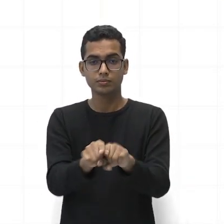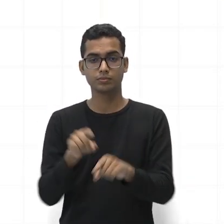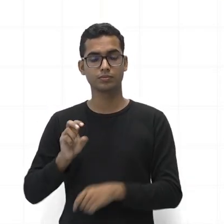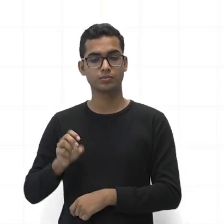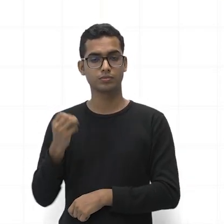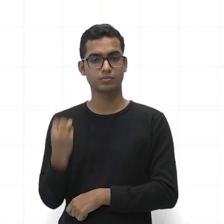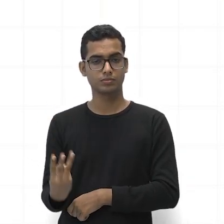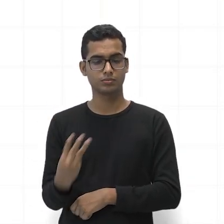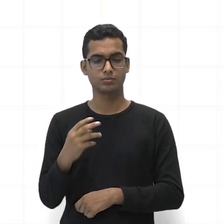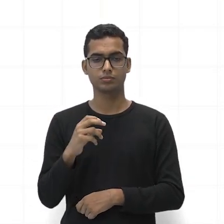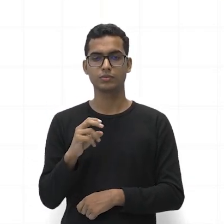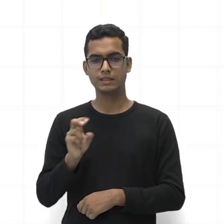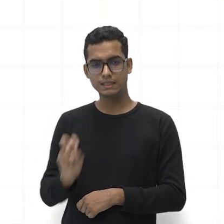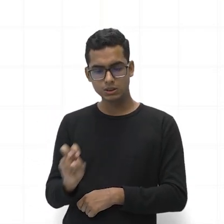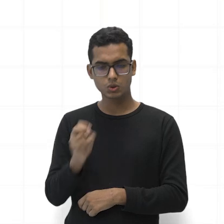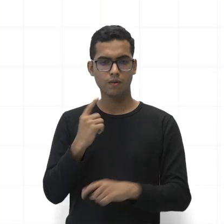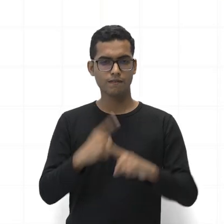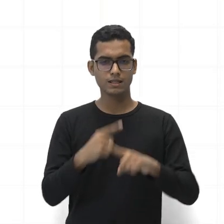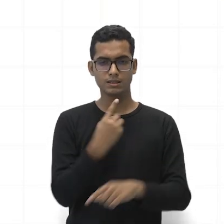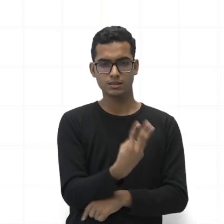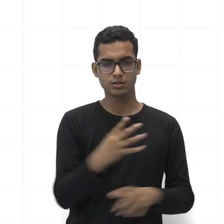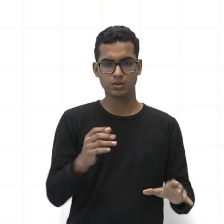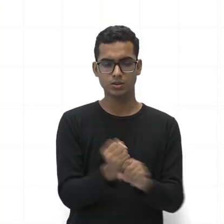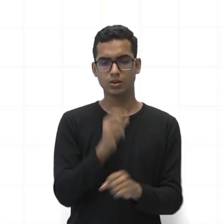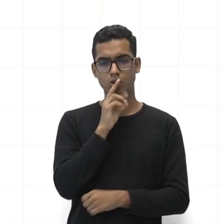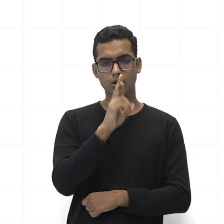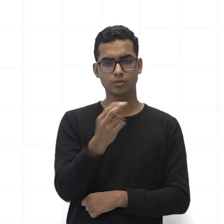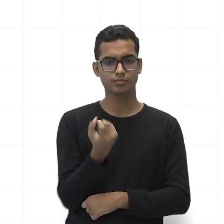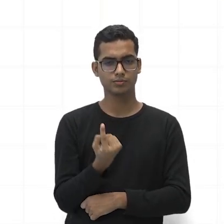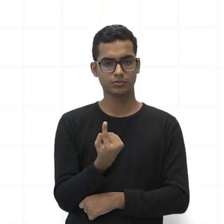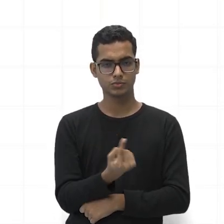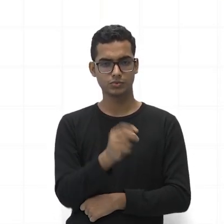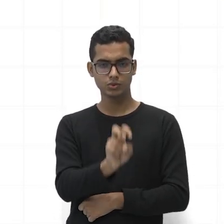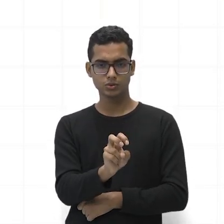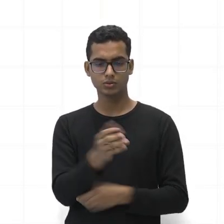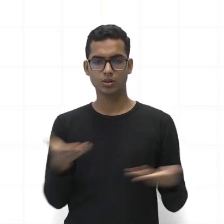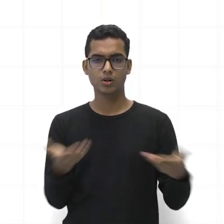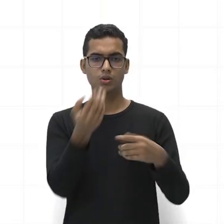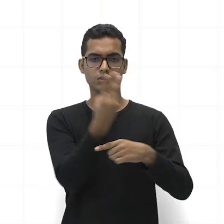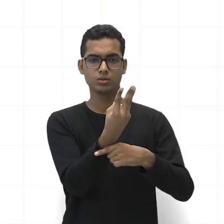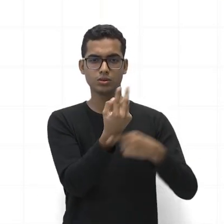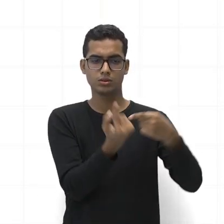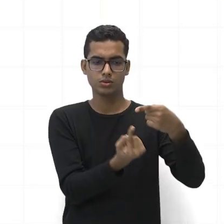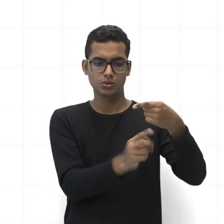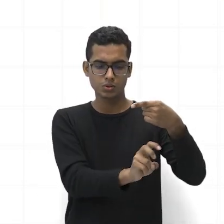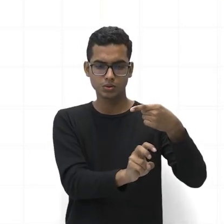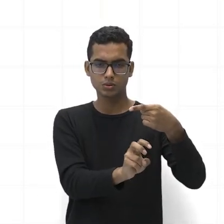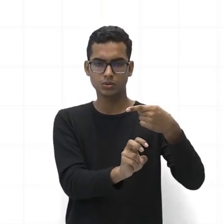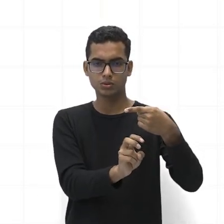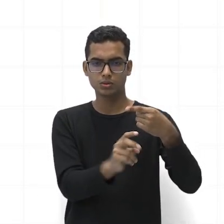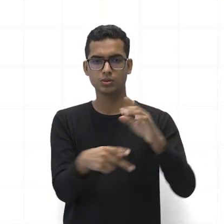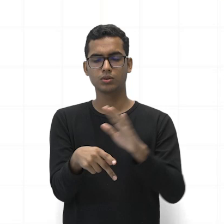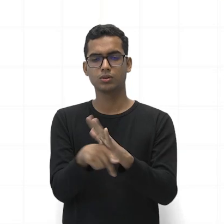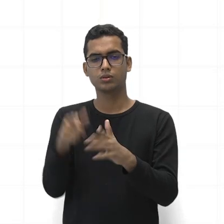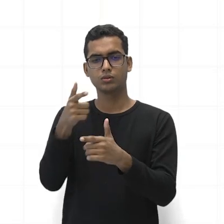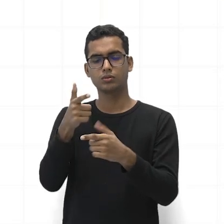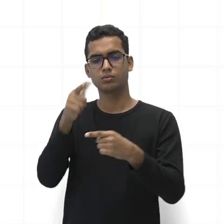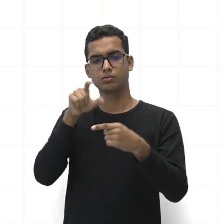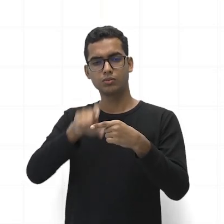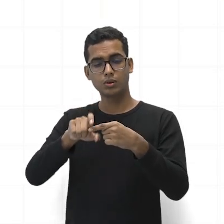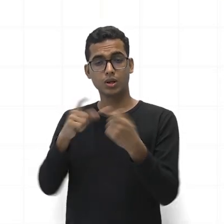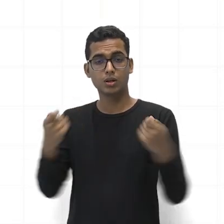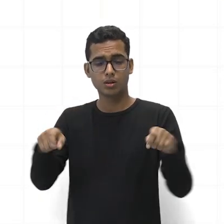15, beleza? E aí, pessoal, tem uma dica importante, ó. 3 sobre 15, ó, é uma fração que ainda pode